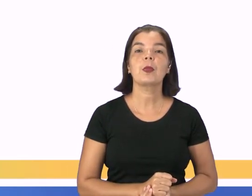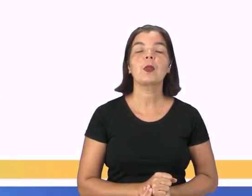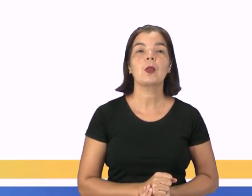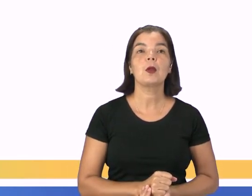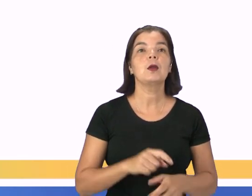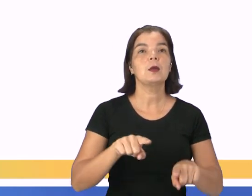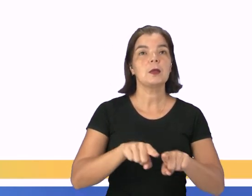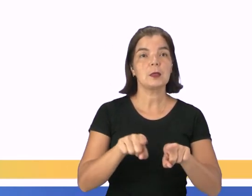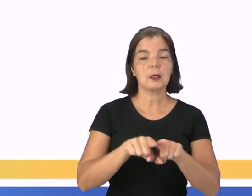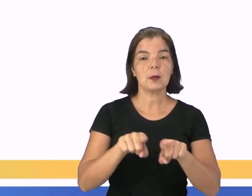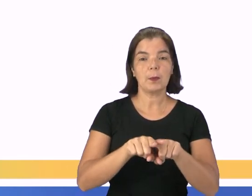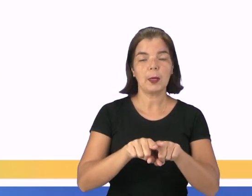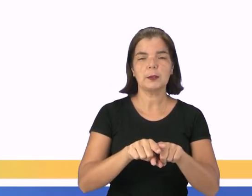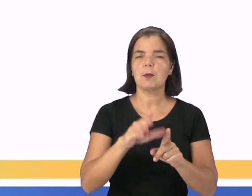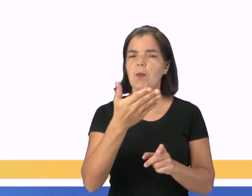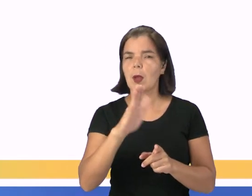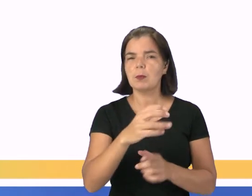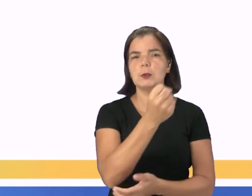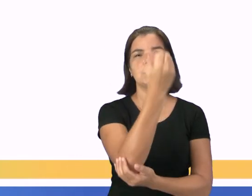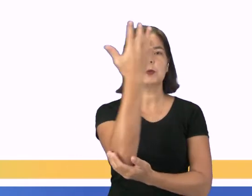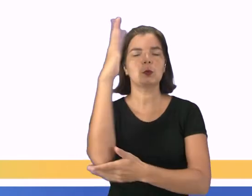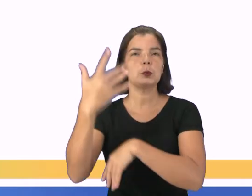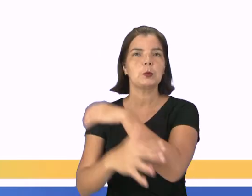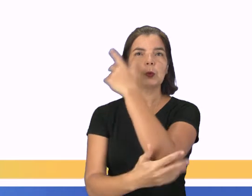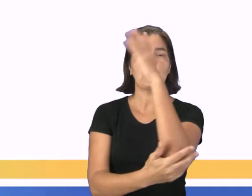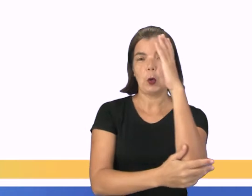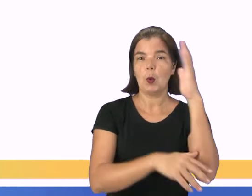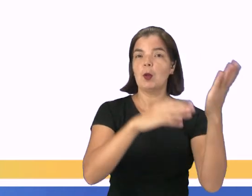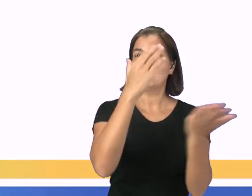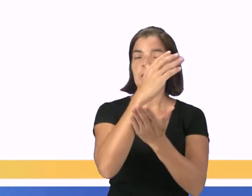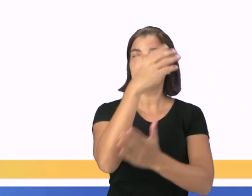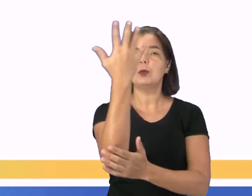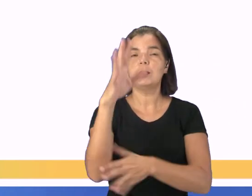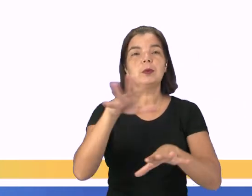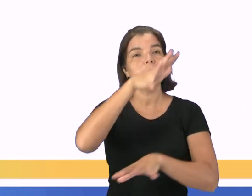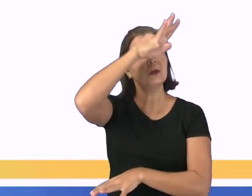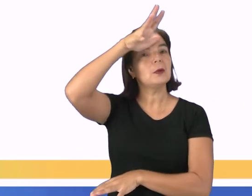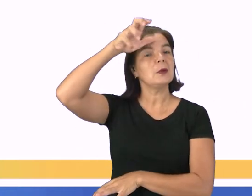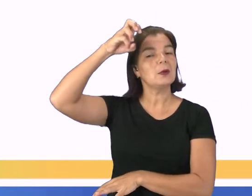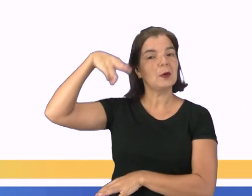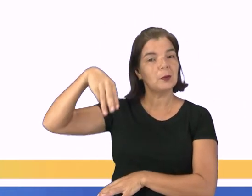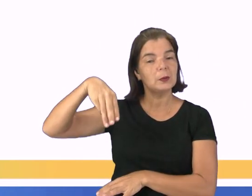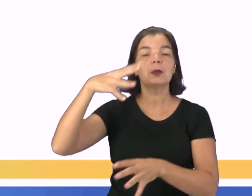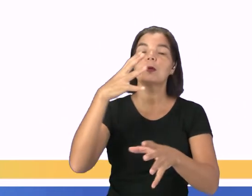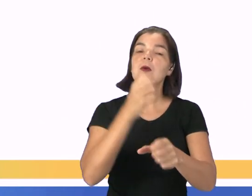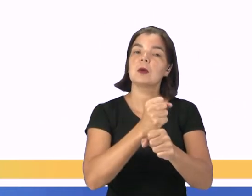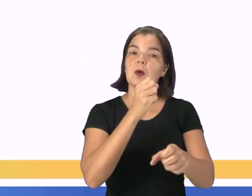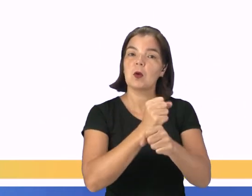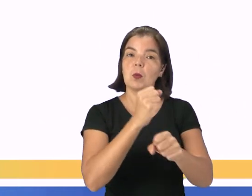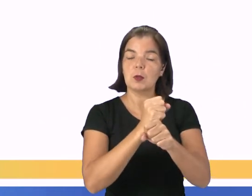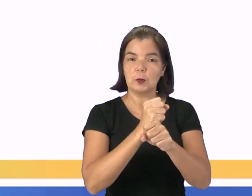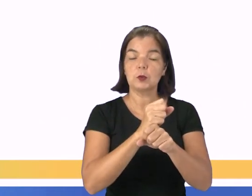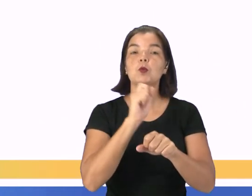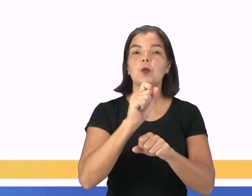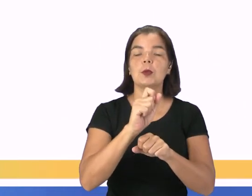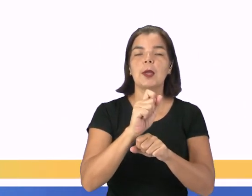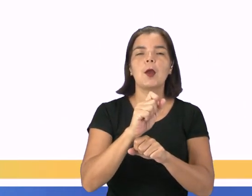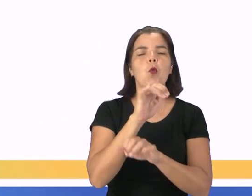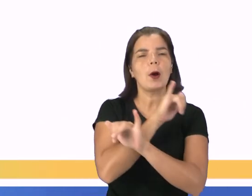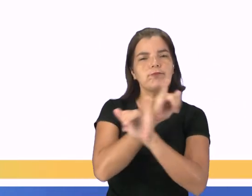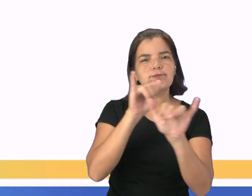para o exercício de número 4 da nossa aula, temos um exercício do Enem, né, que caiu em Enems aí dos anos